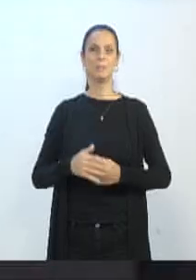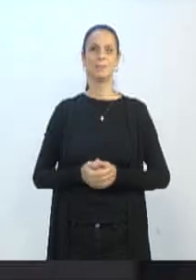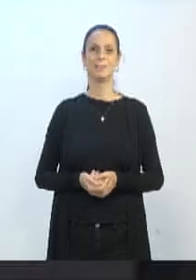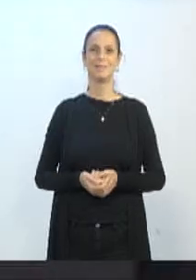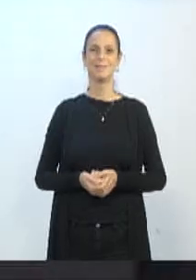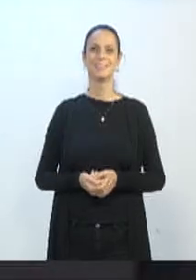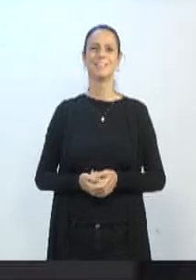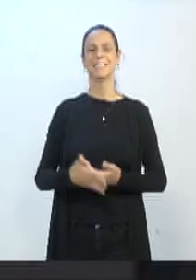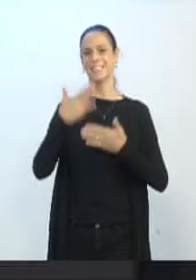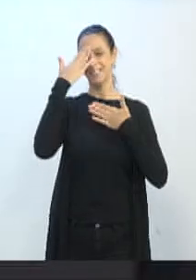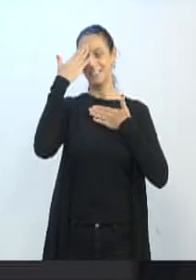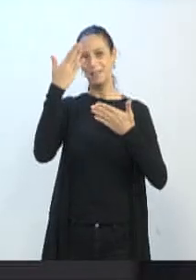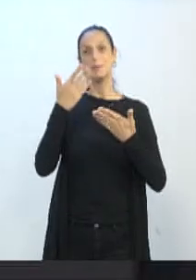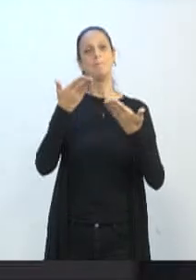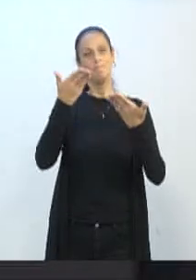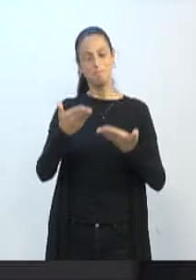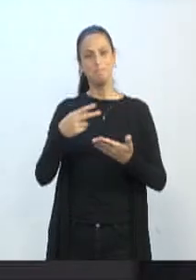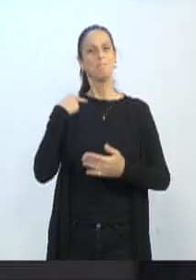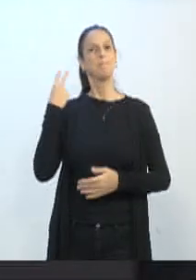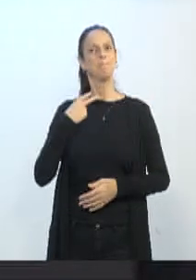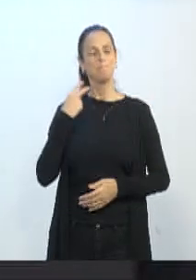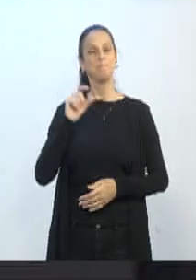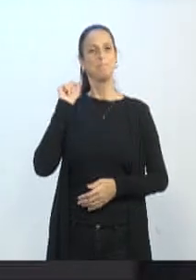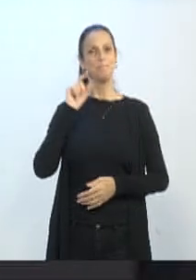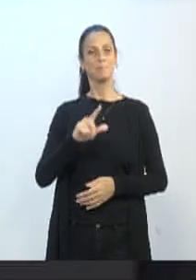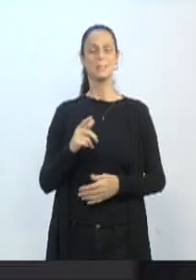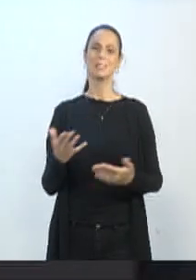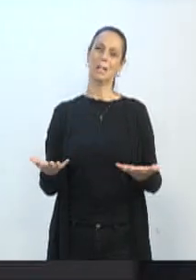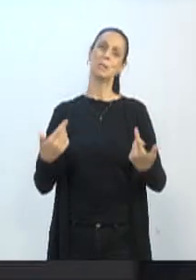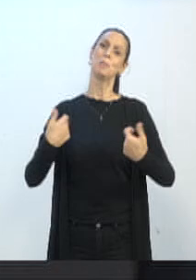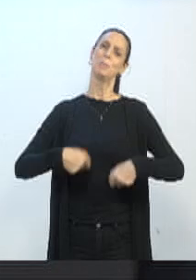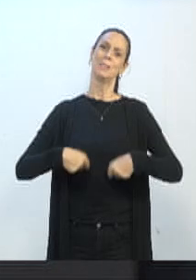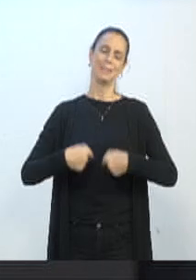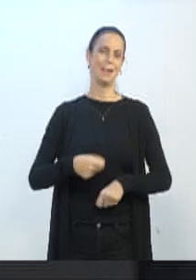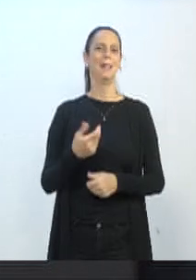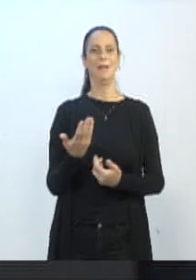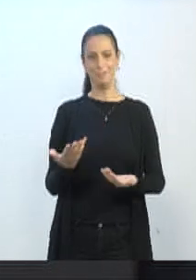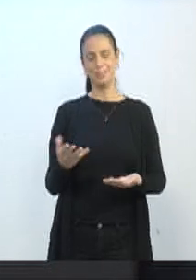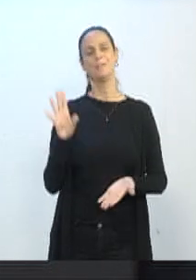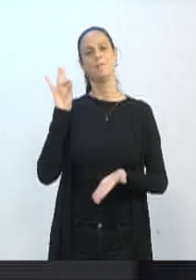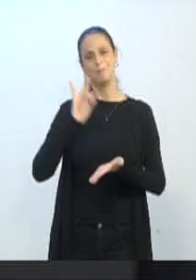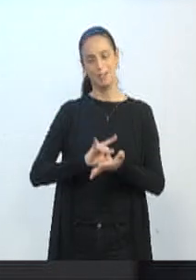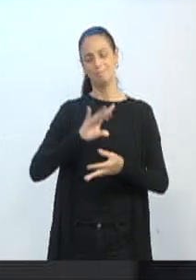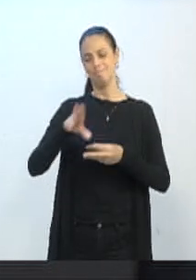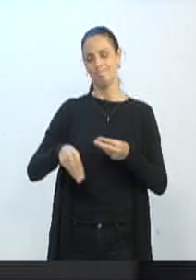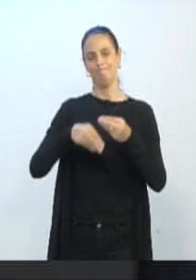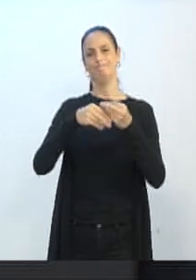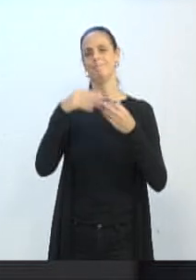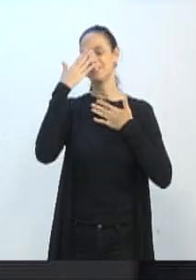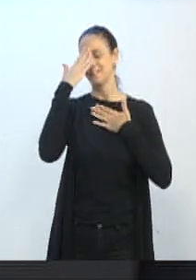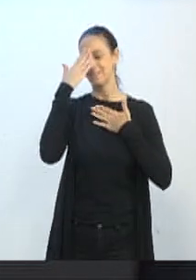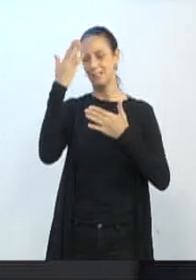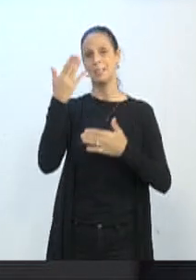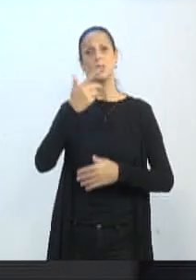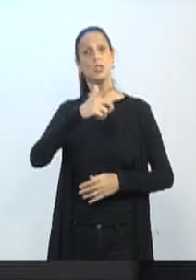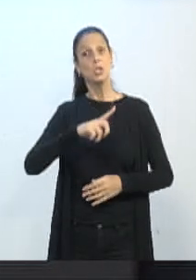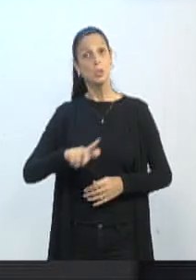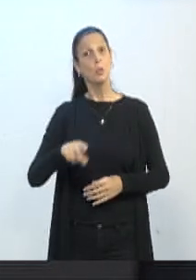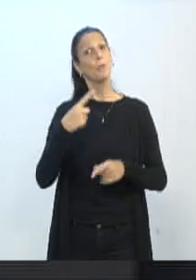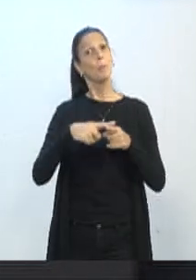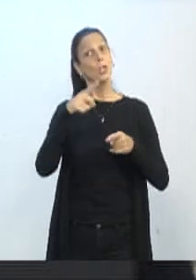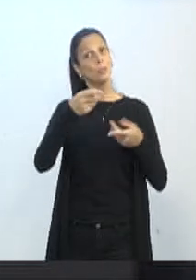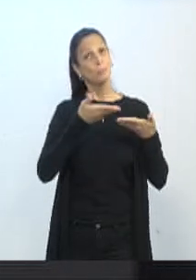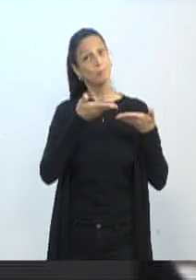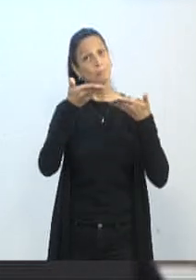Muito obrigado Vereador Maurício Gol eu não podia deixar de vir aqui lhe agradecer novamente o convite